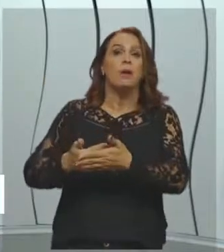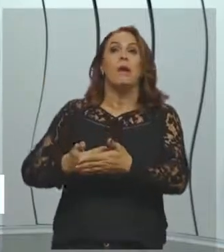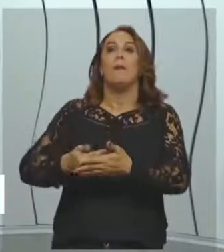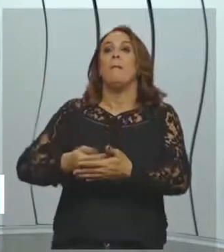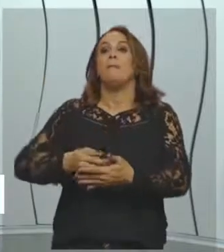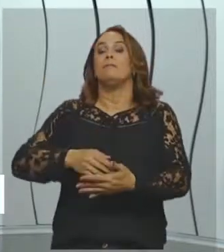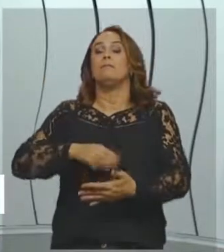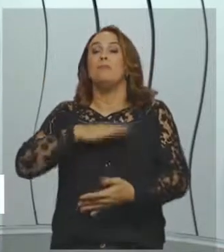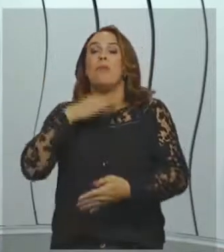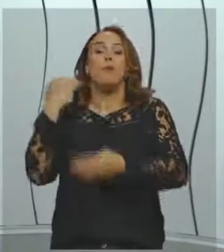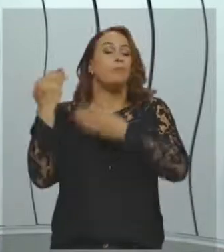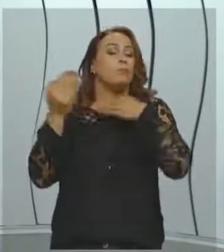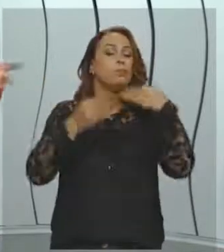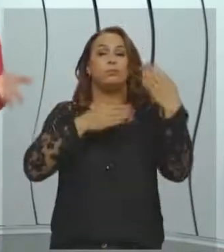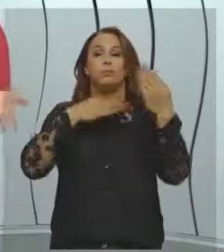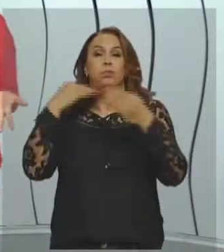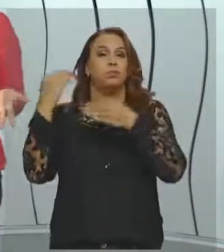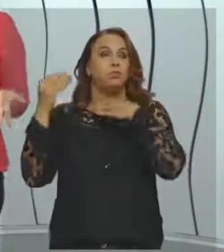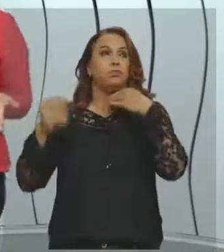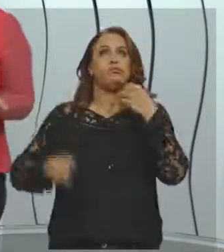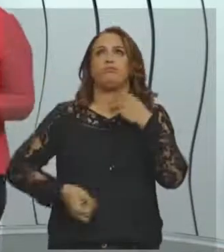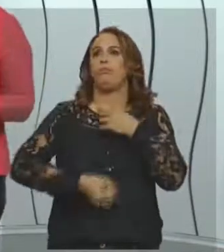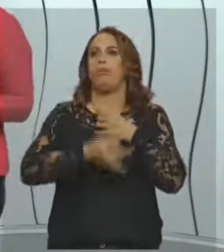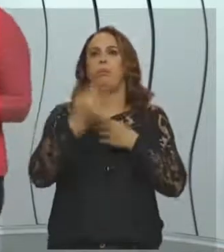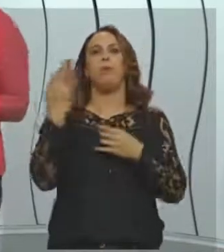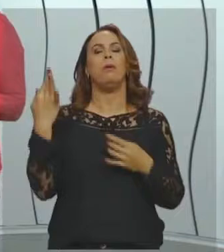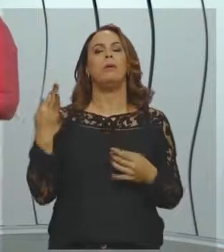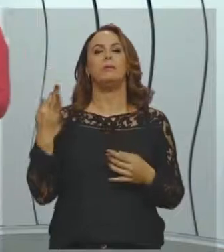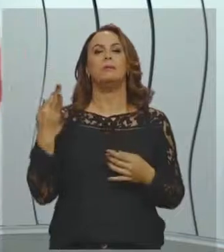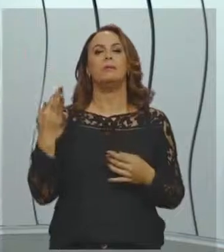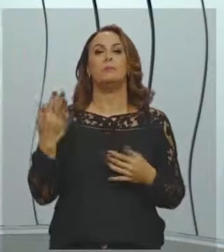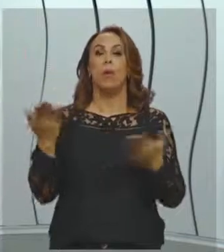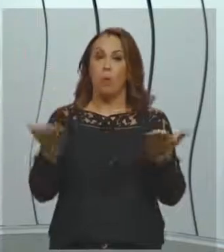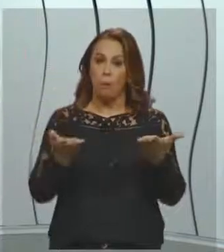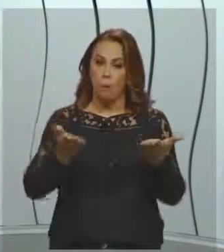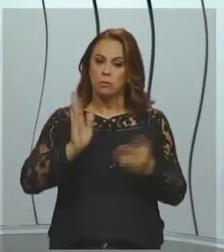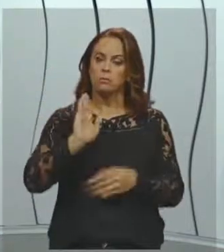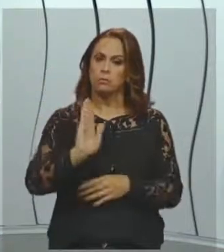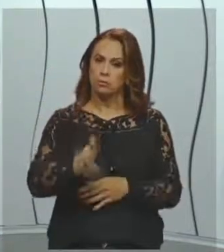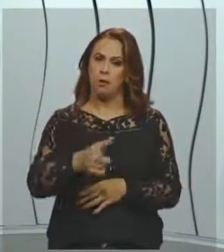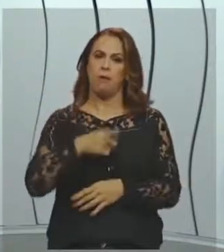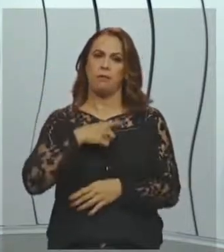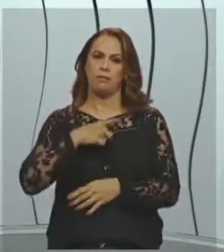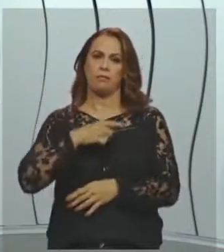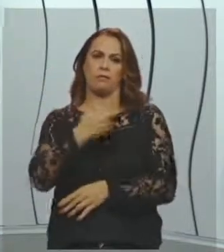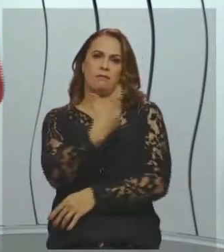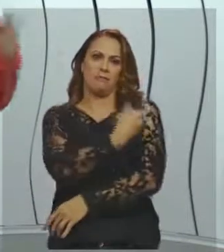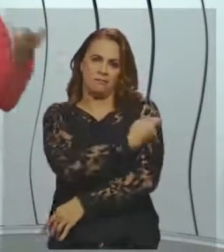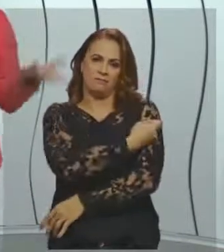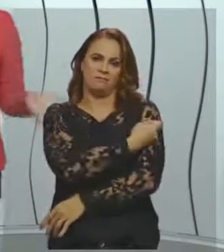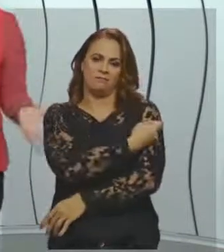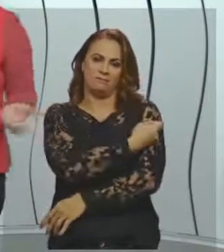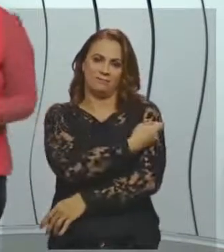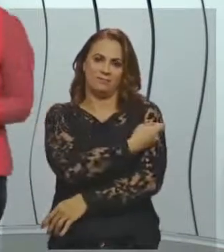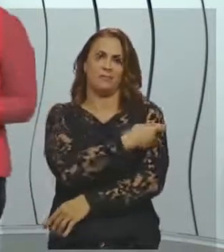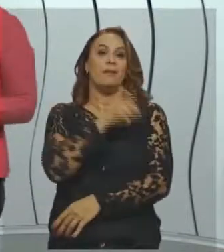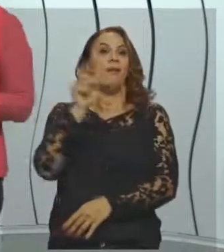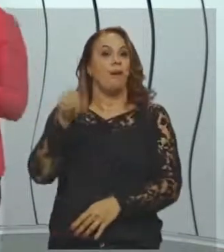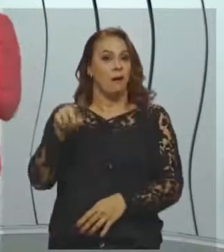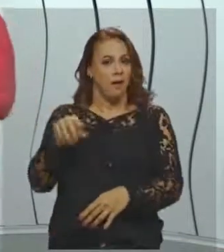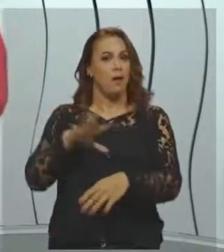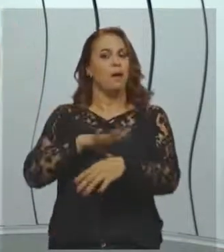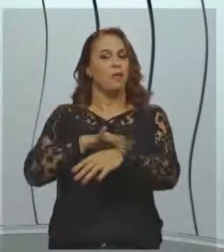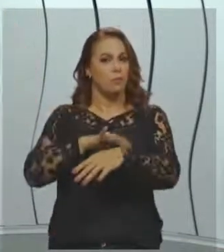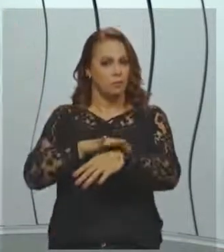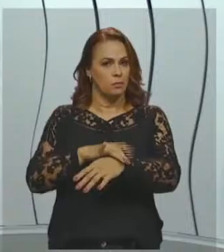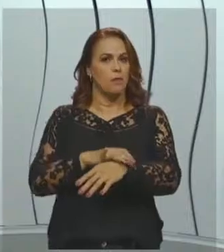a vacinação contra a tuberculose. A tuberculose, ela é também uma doença infecciosa, atinge os pulmões,